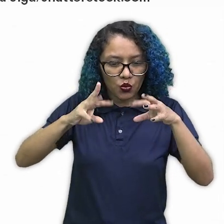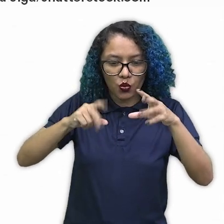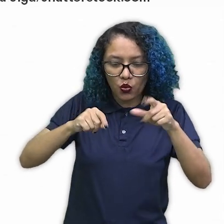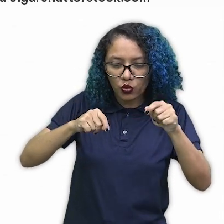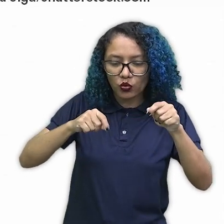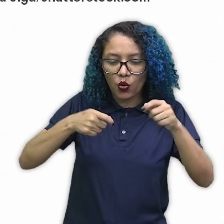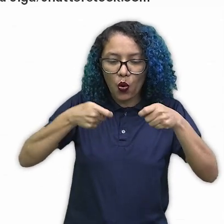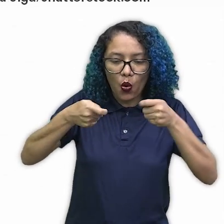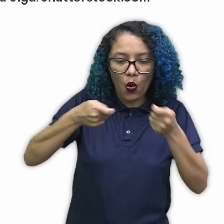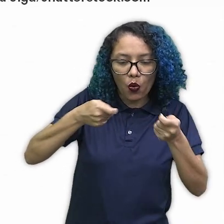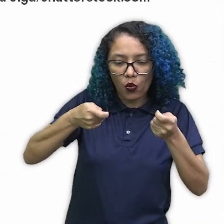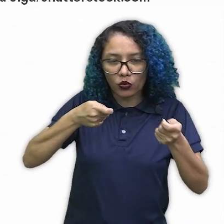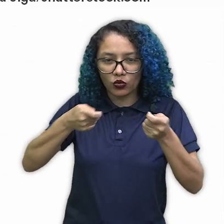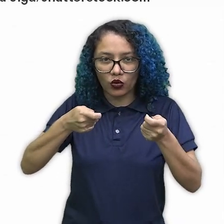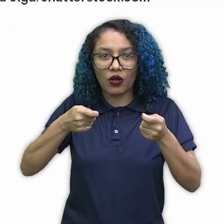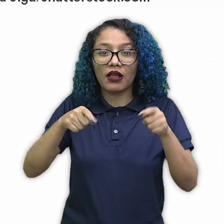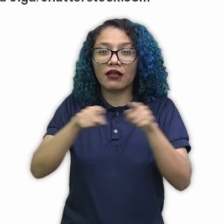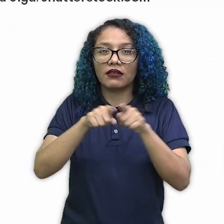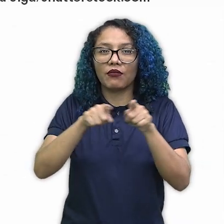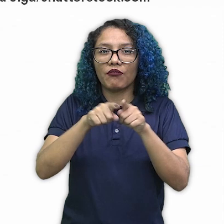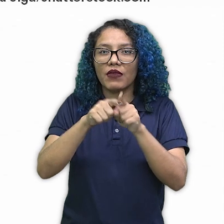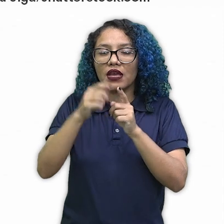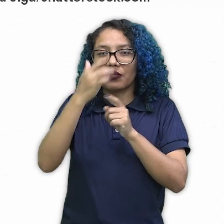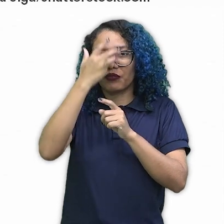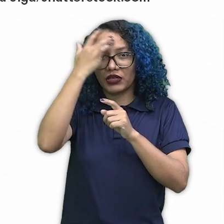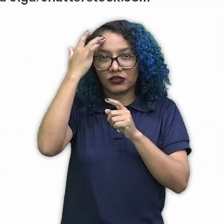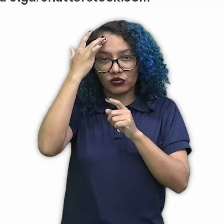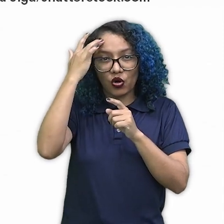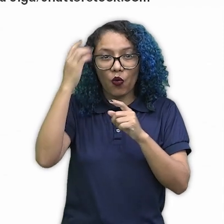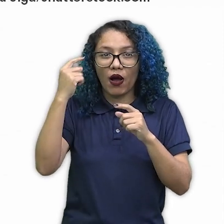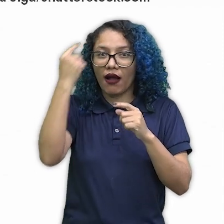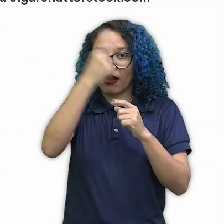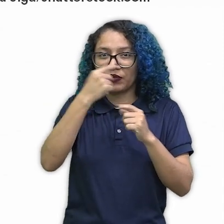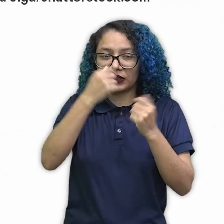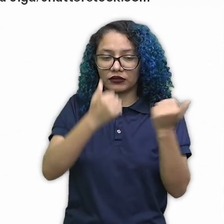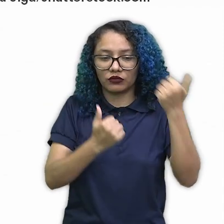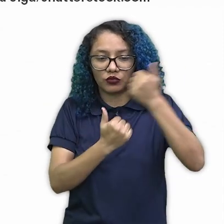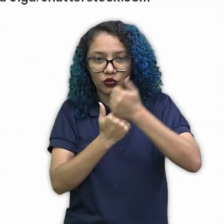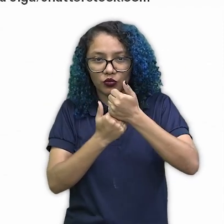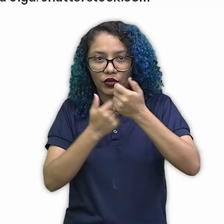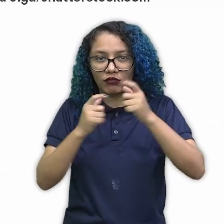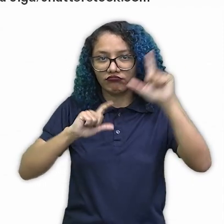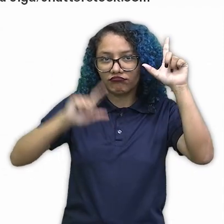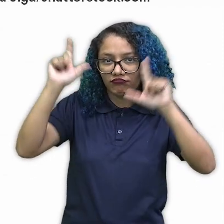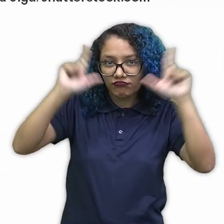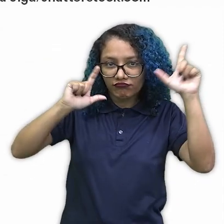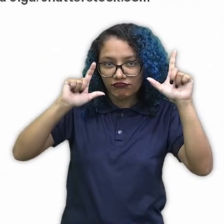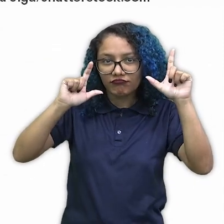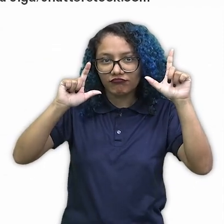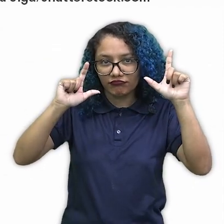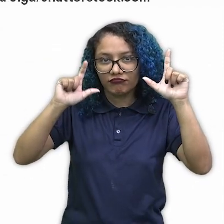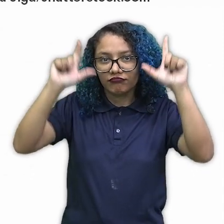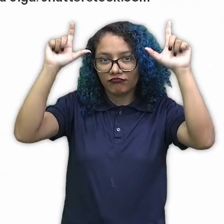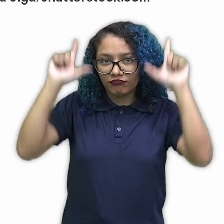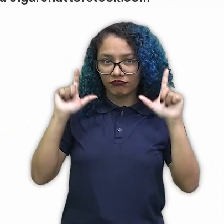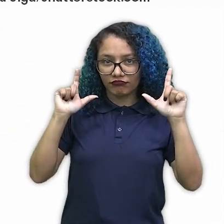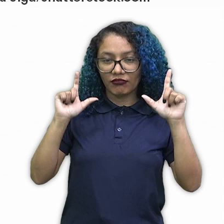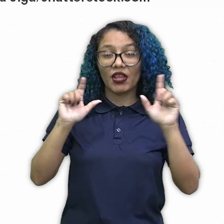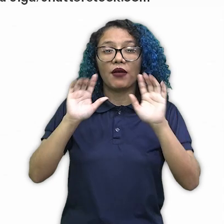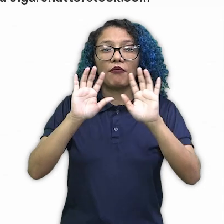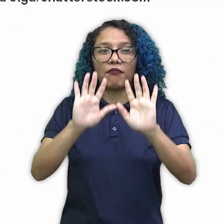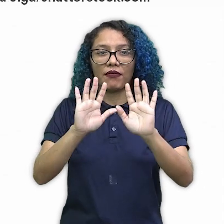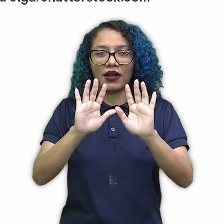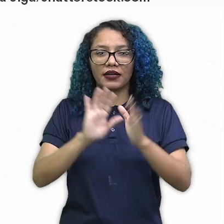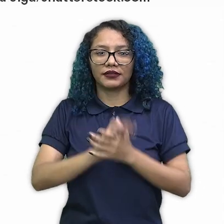Vocês veem muito bem as pessoas com as telas nas suas cabeças, mas existe o quê? Uma